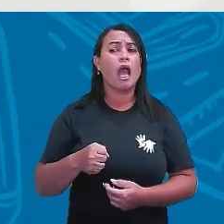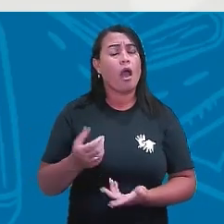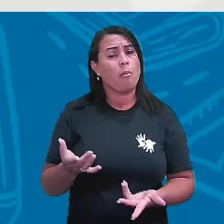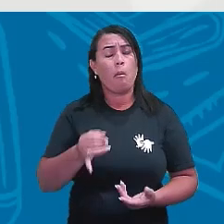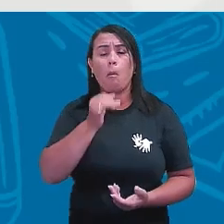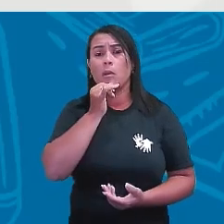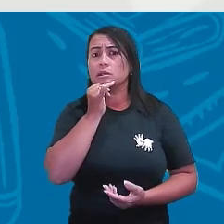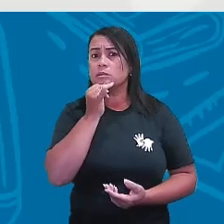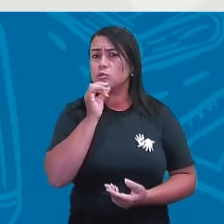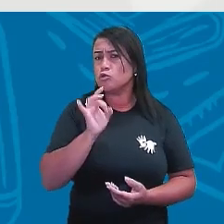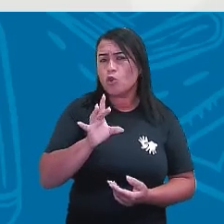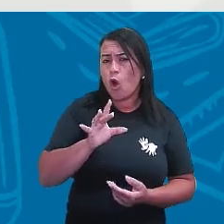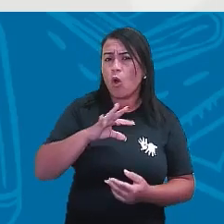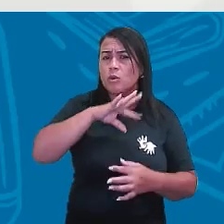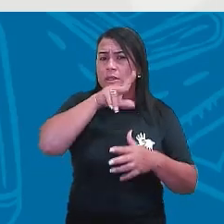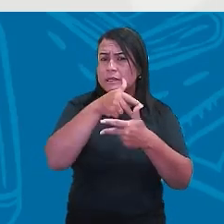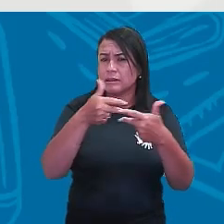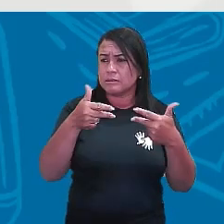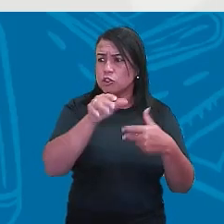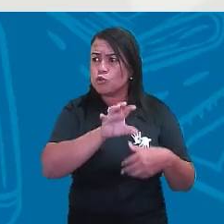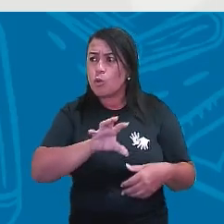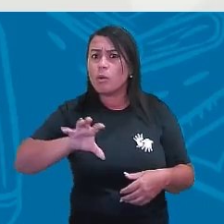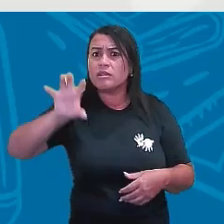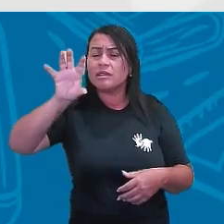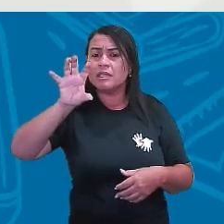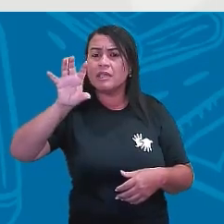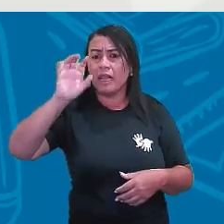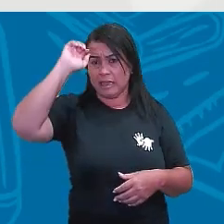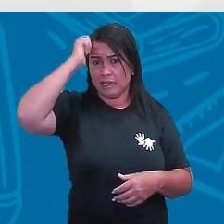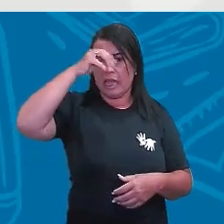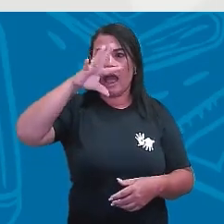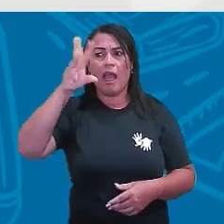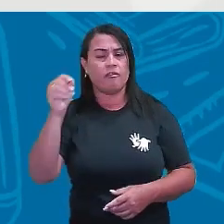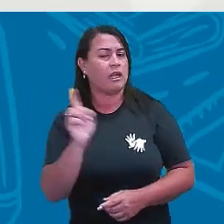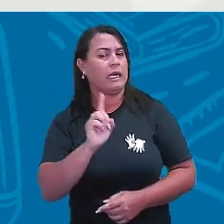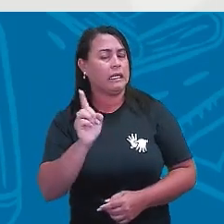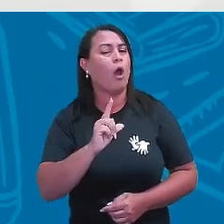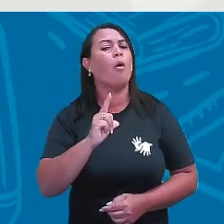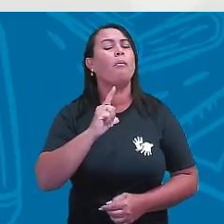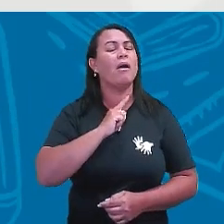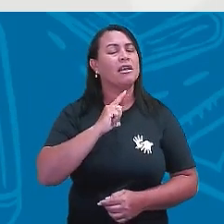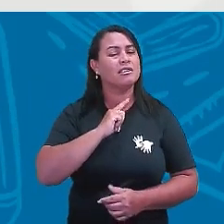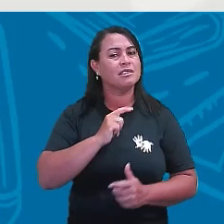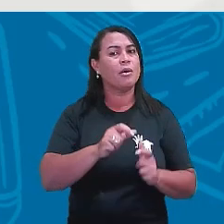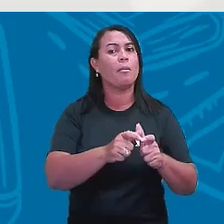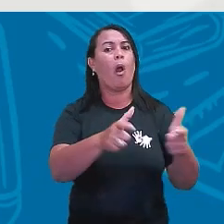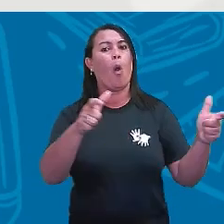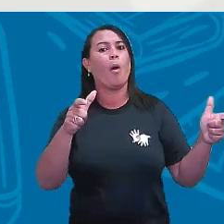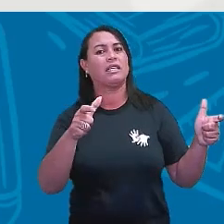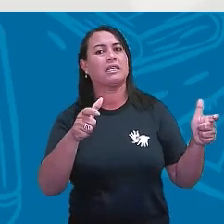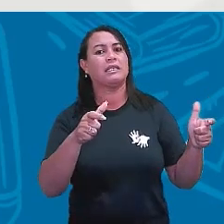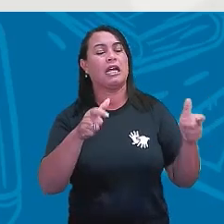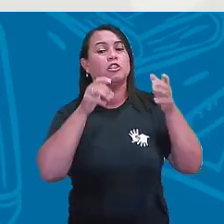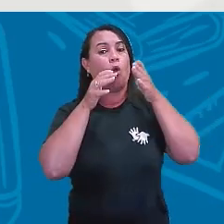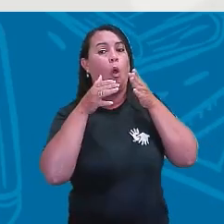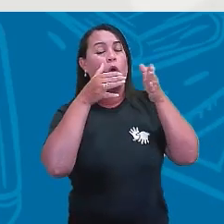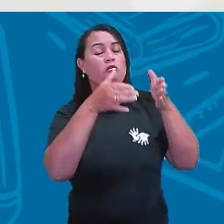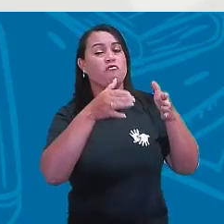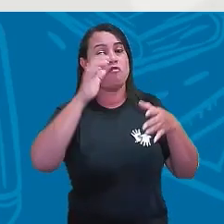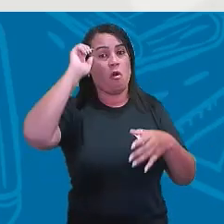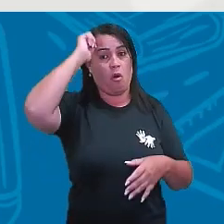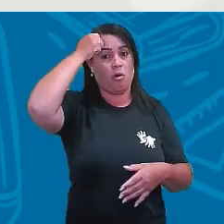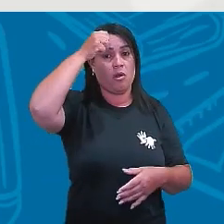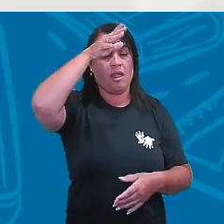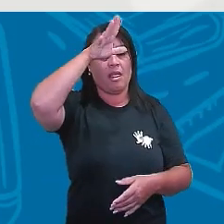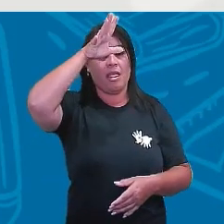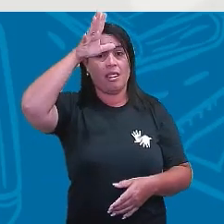animais só estão no continente africano, mas eles estão presentes em uma maior quantidade. A savana, como